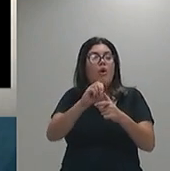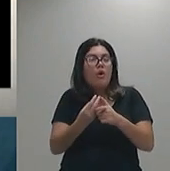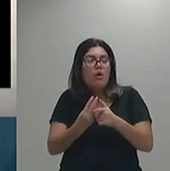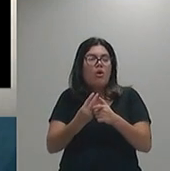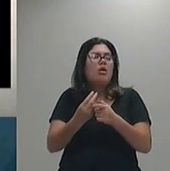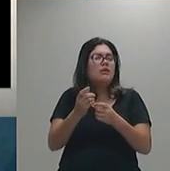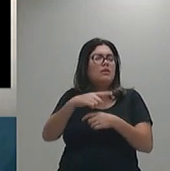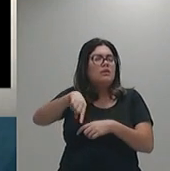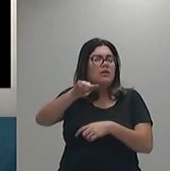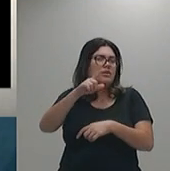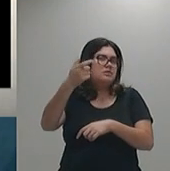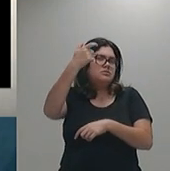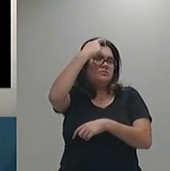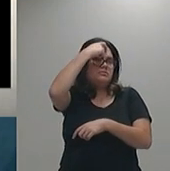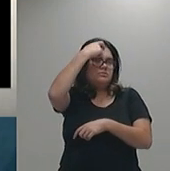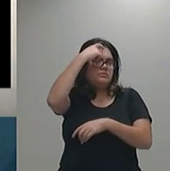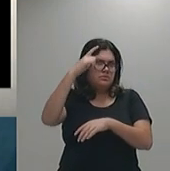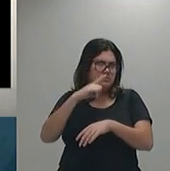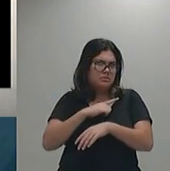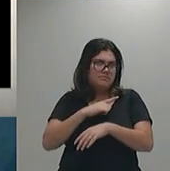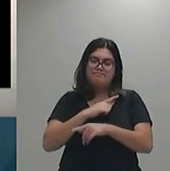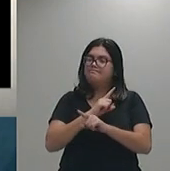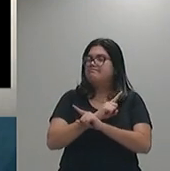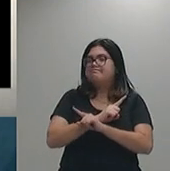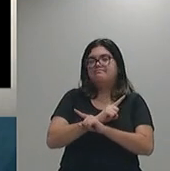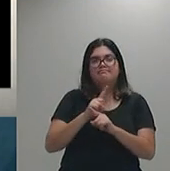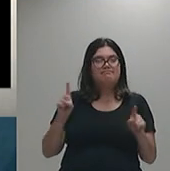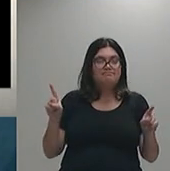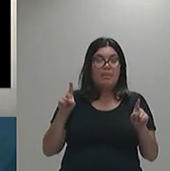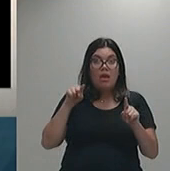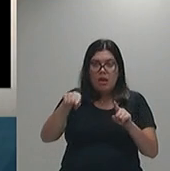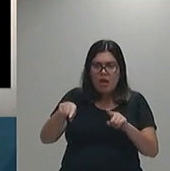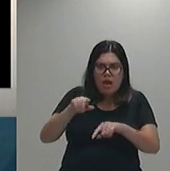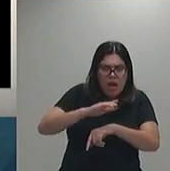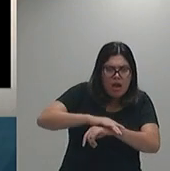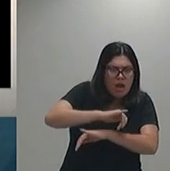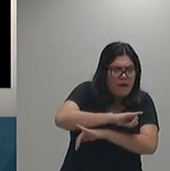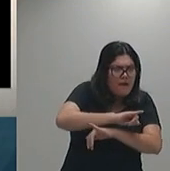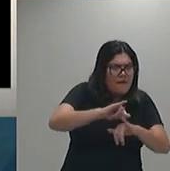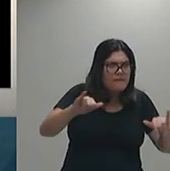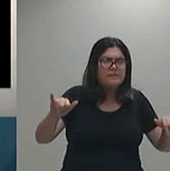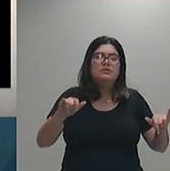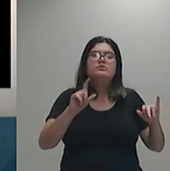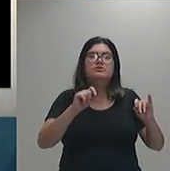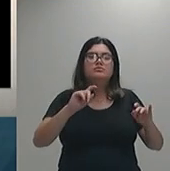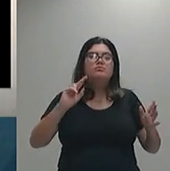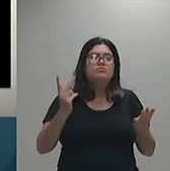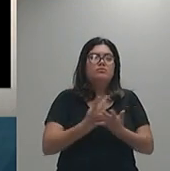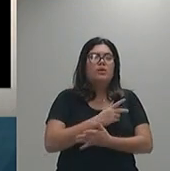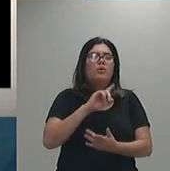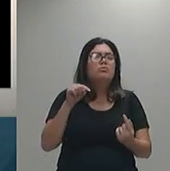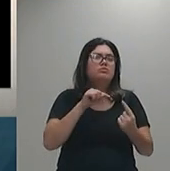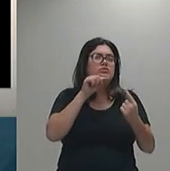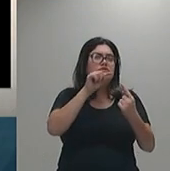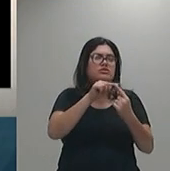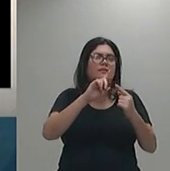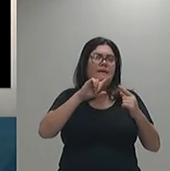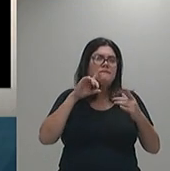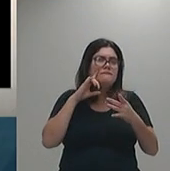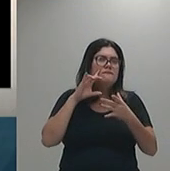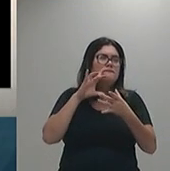não ela Alerta a cam que a causa dela é conexão com as